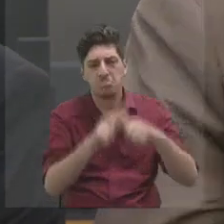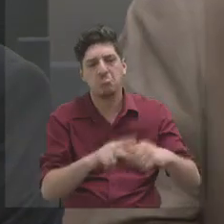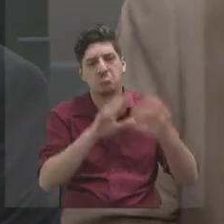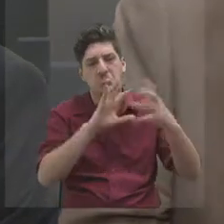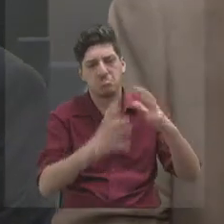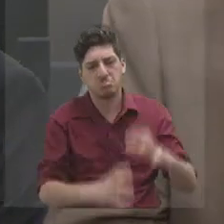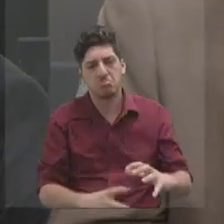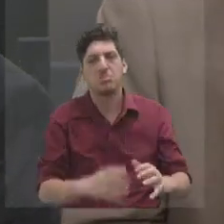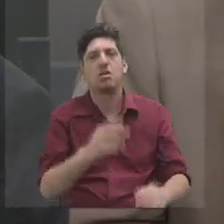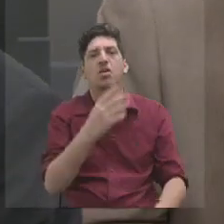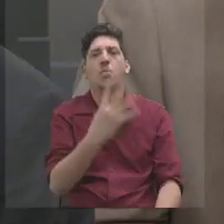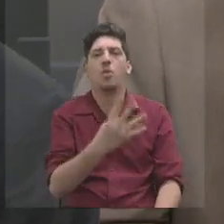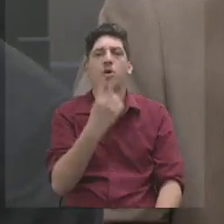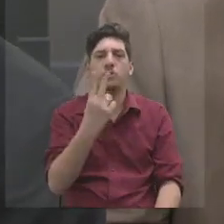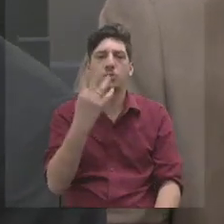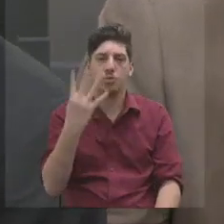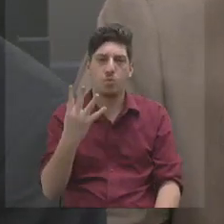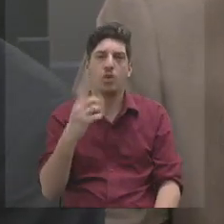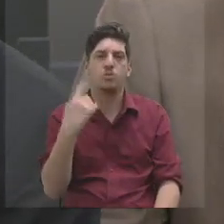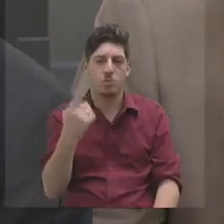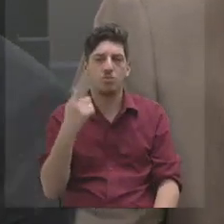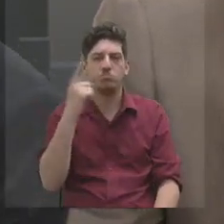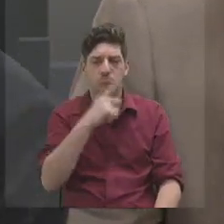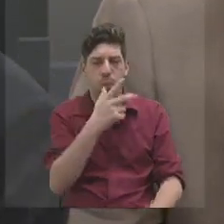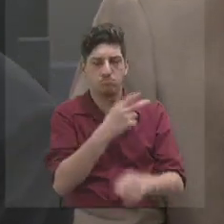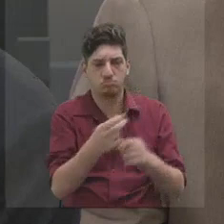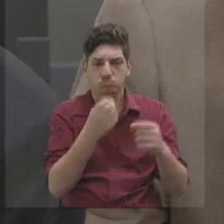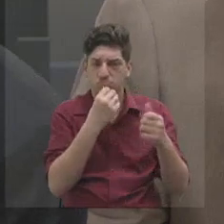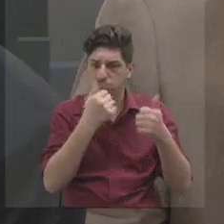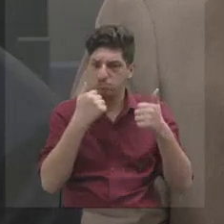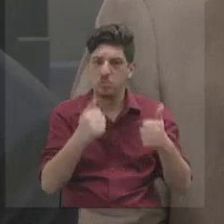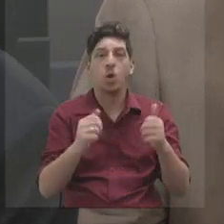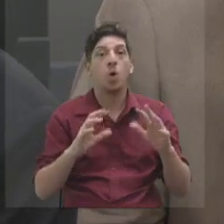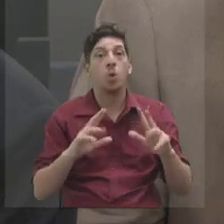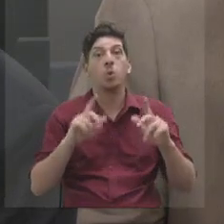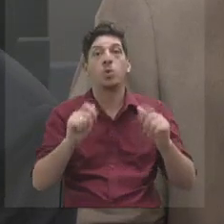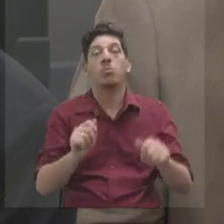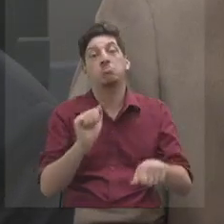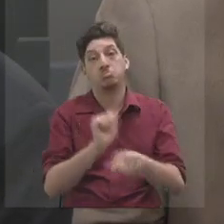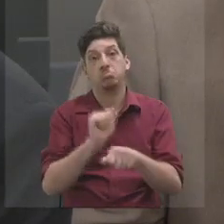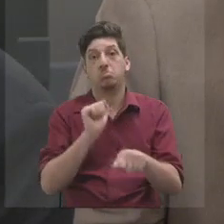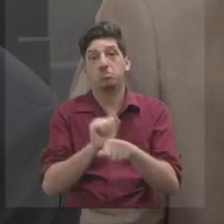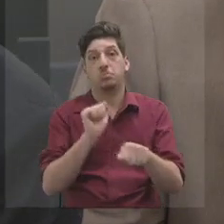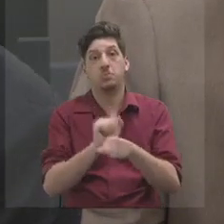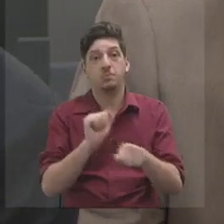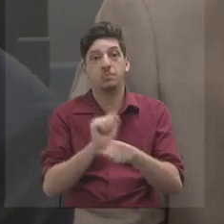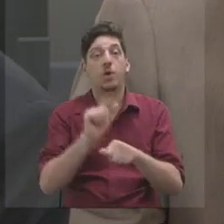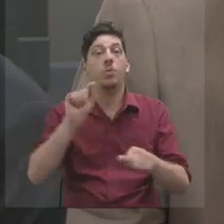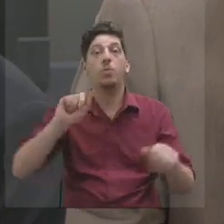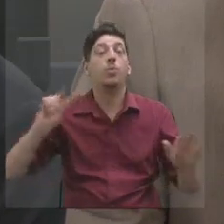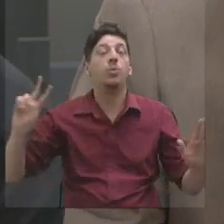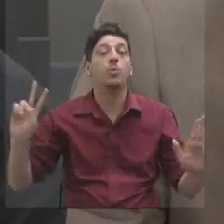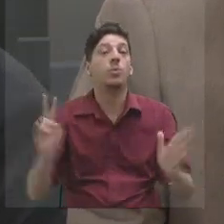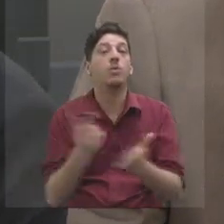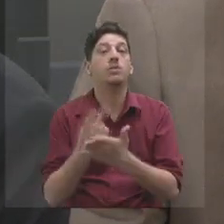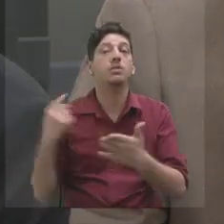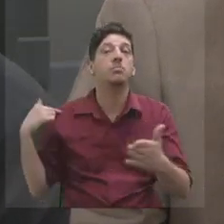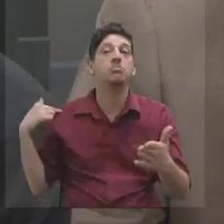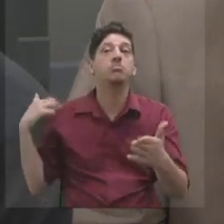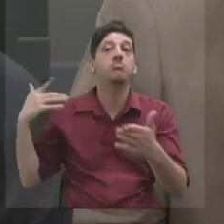424 a concessão ela é Nossa E aí todo mundo ficou esperando que que aconteceu de lá para cá